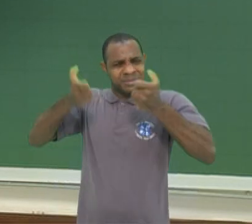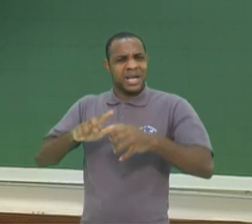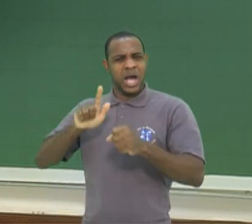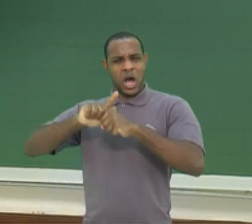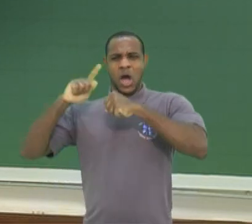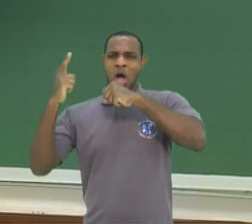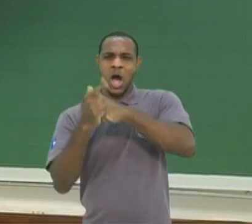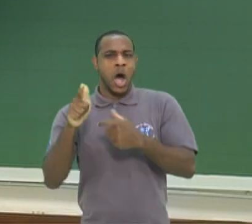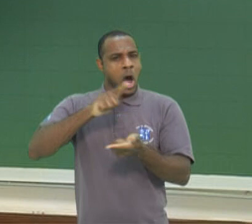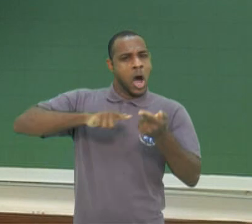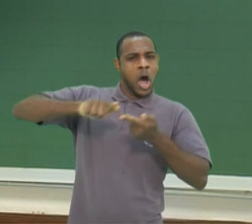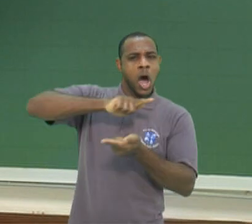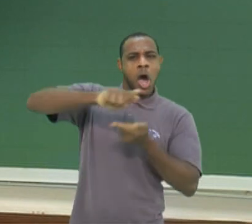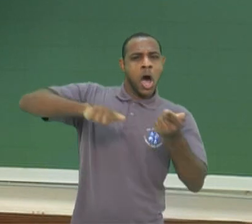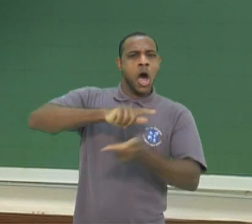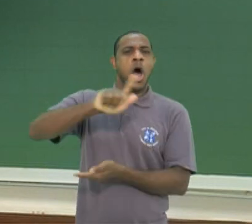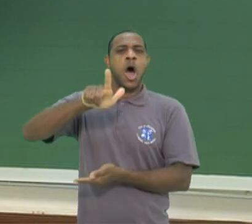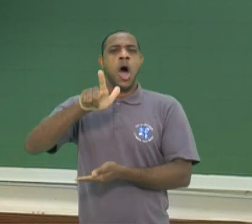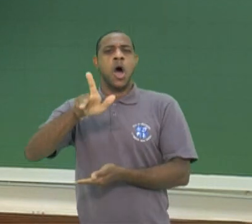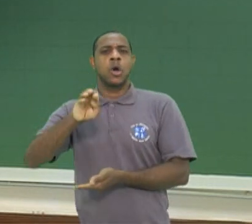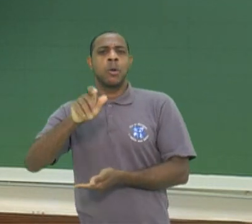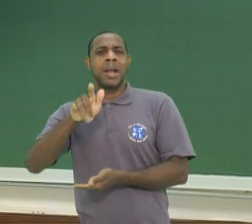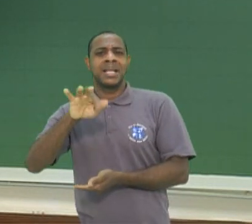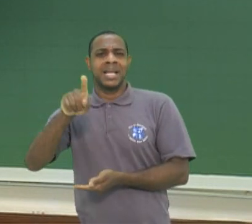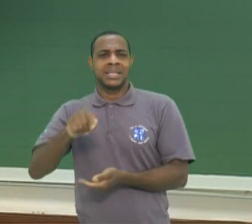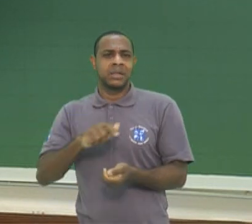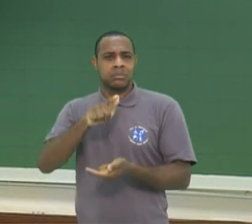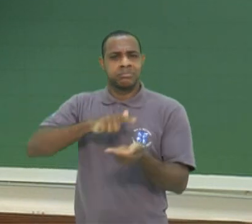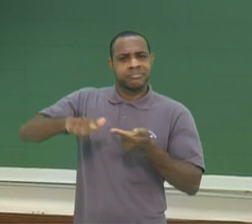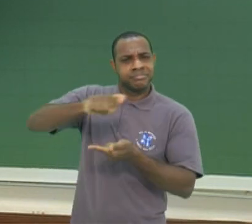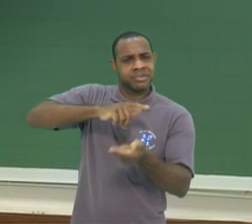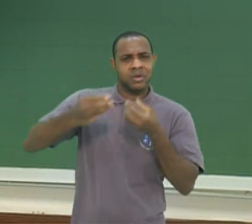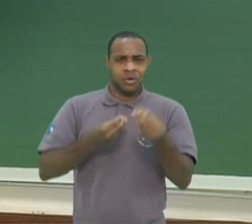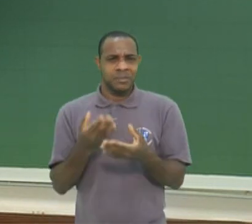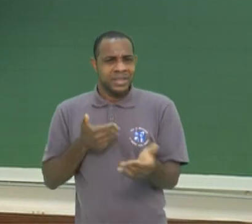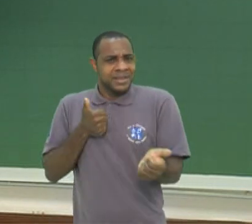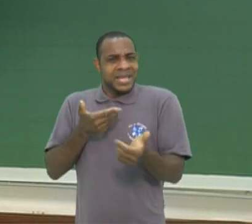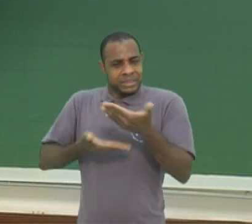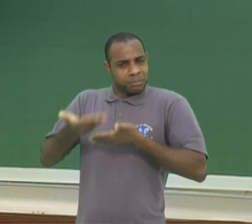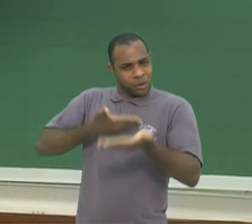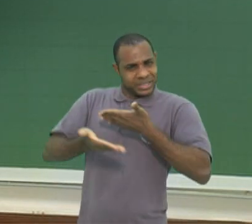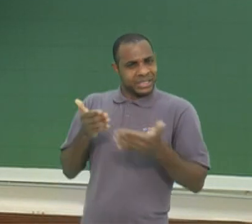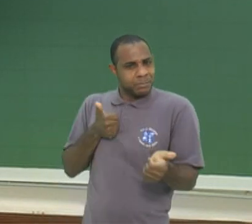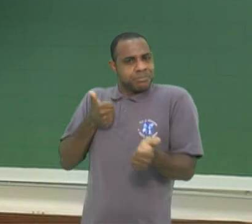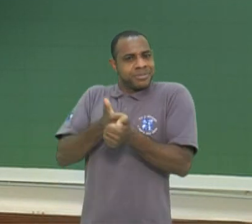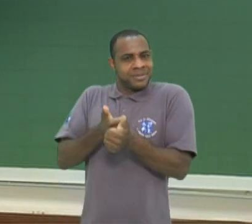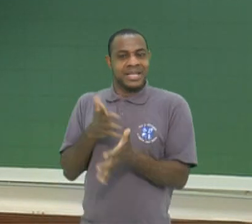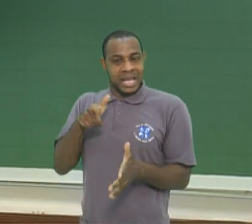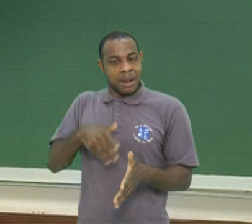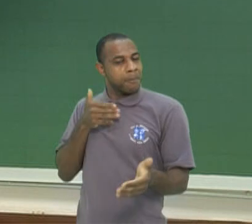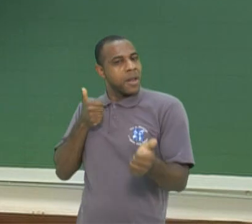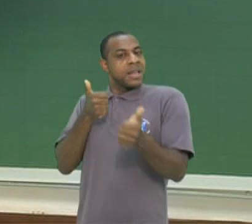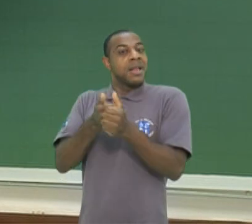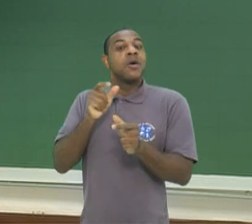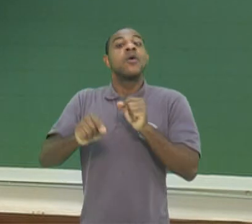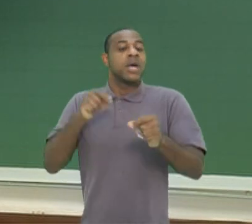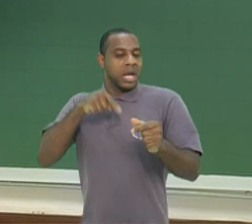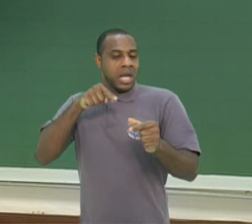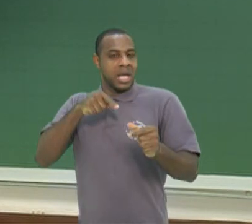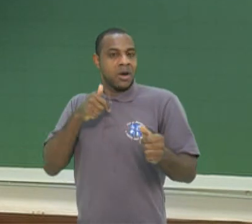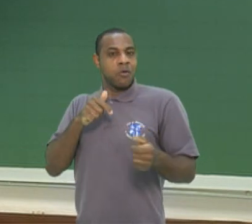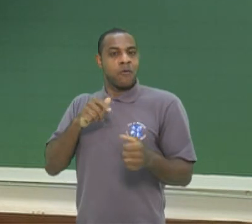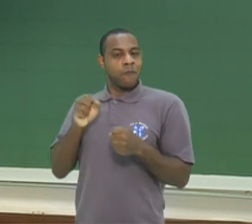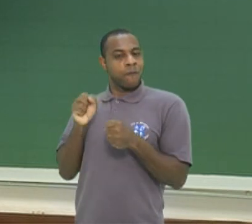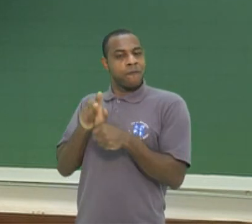E que nesse processo faz com que as pessoas estejam cada vez mais próximas? E essa aproximação, no caso do